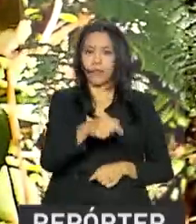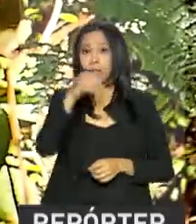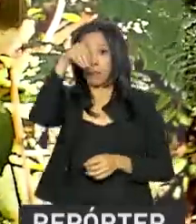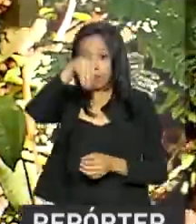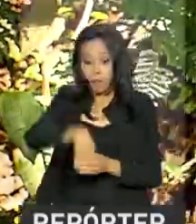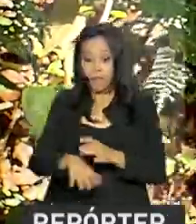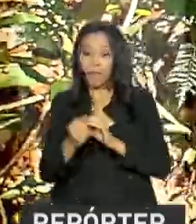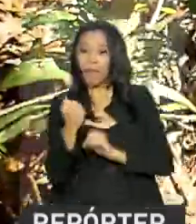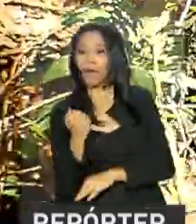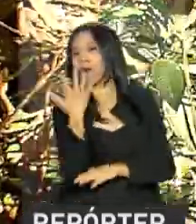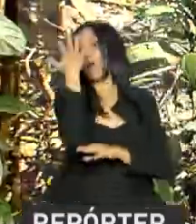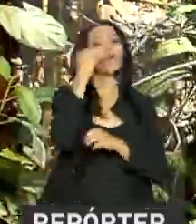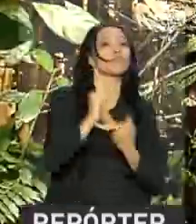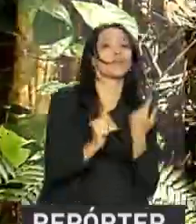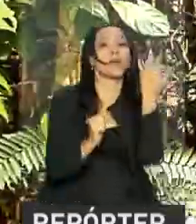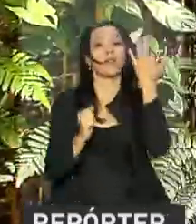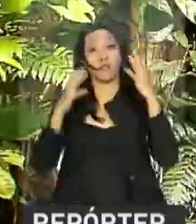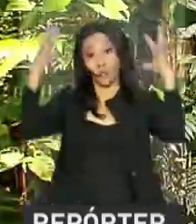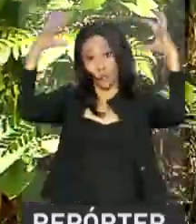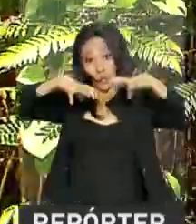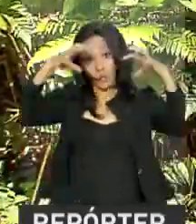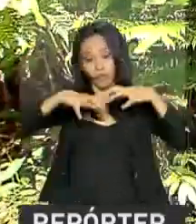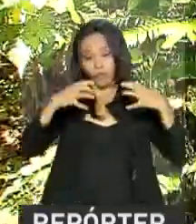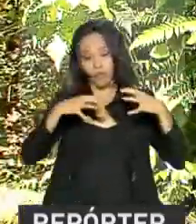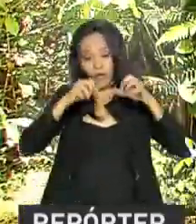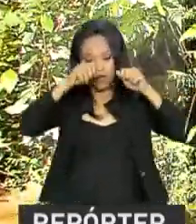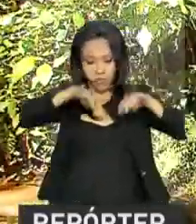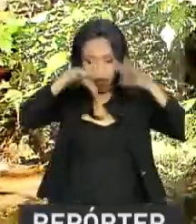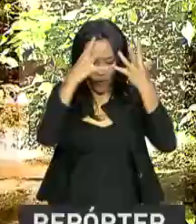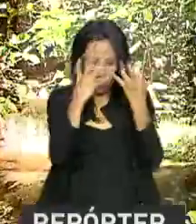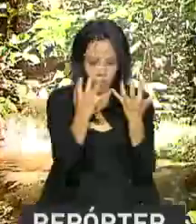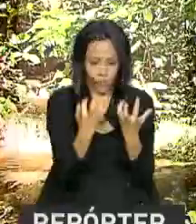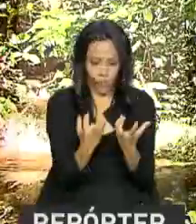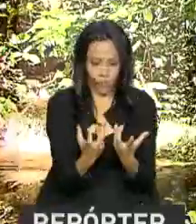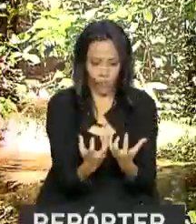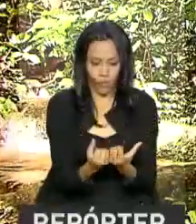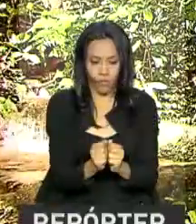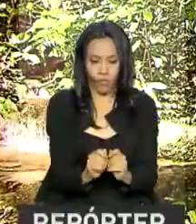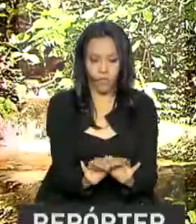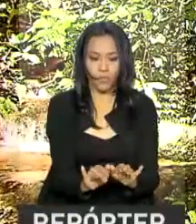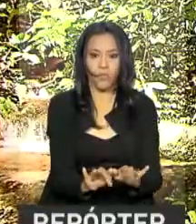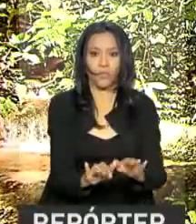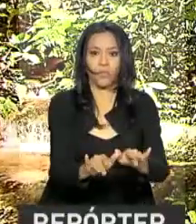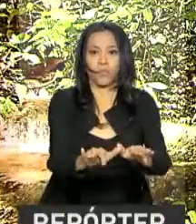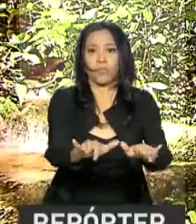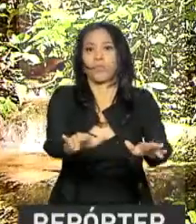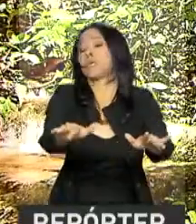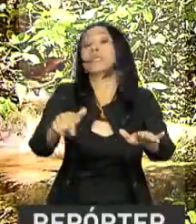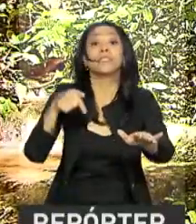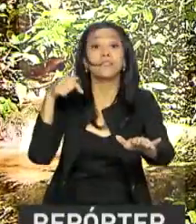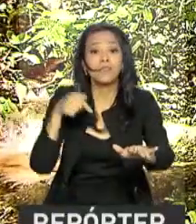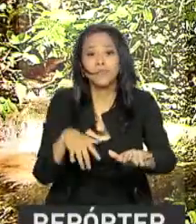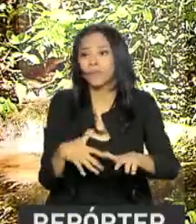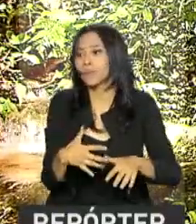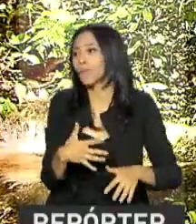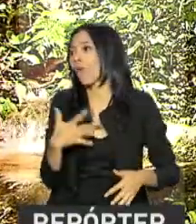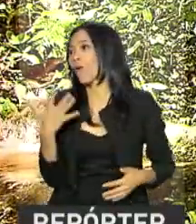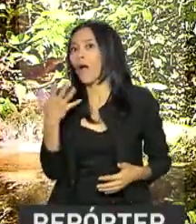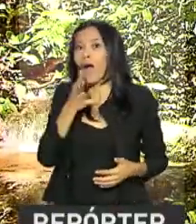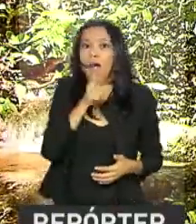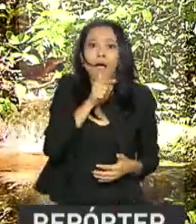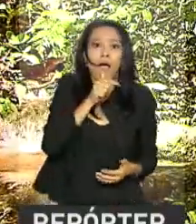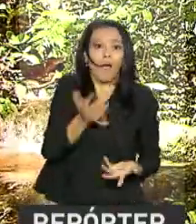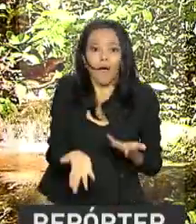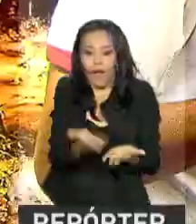permite que a água da chuva entre no solo recarregando os lençóis freáticos o que aumenta a disponibilidade de água